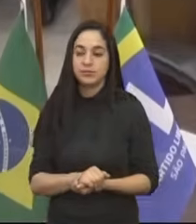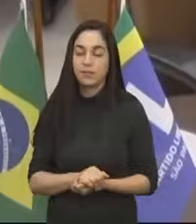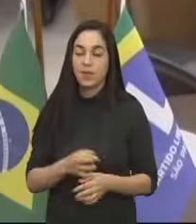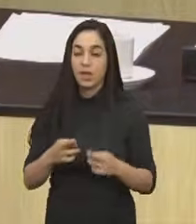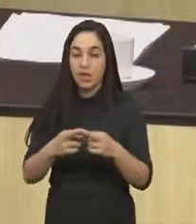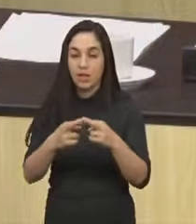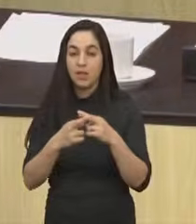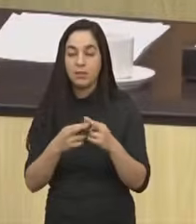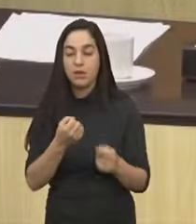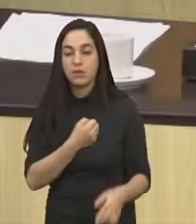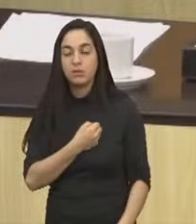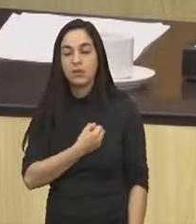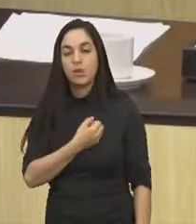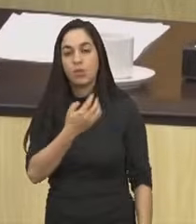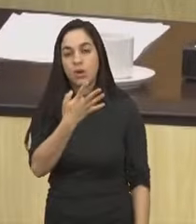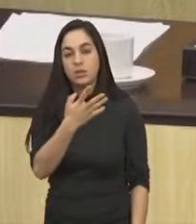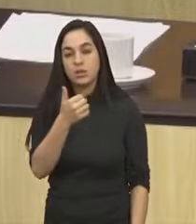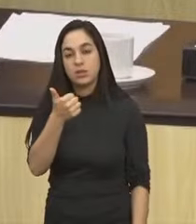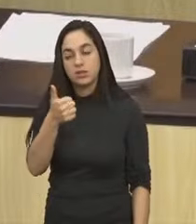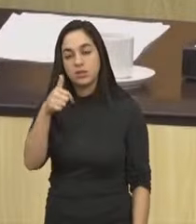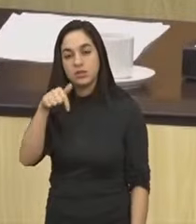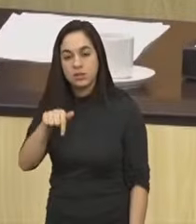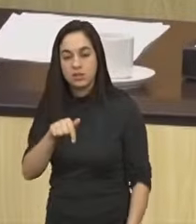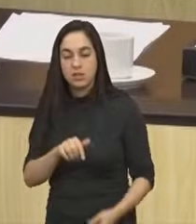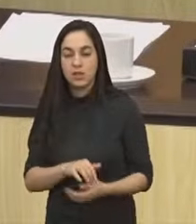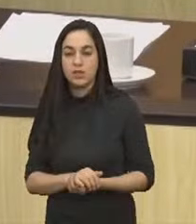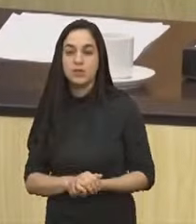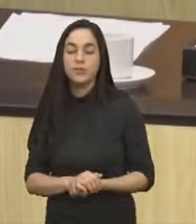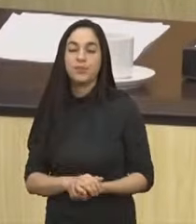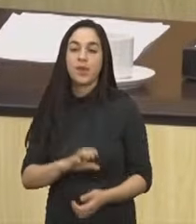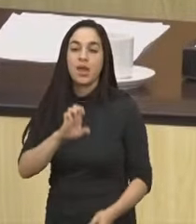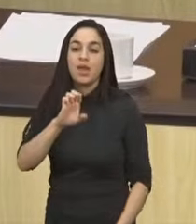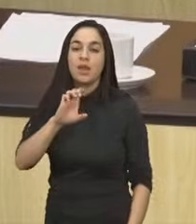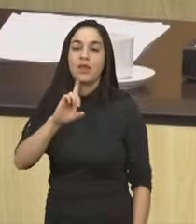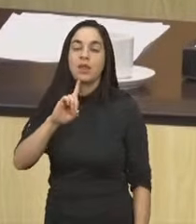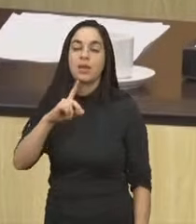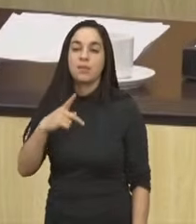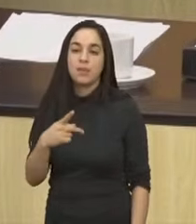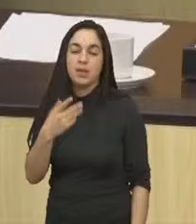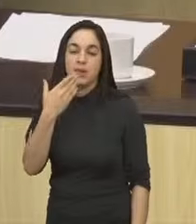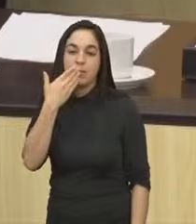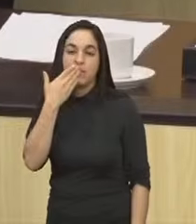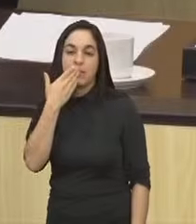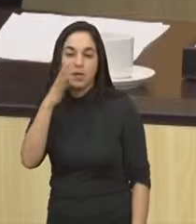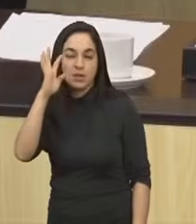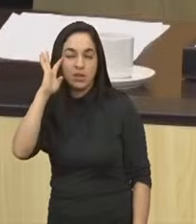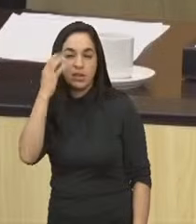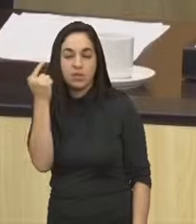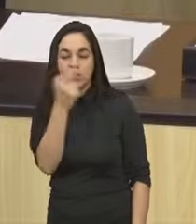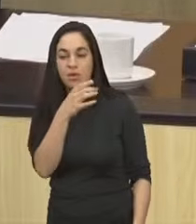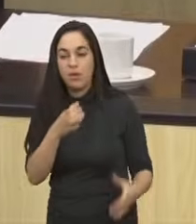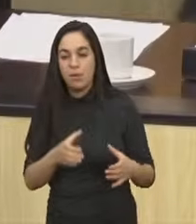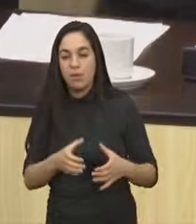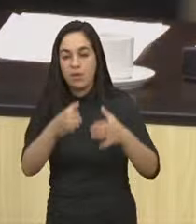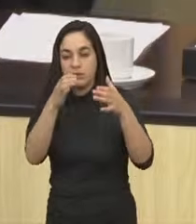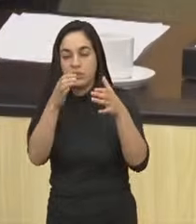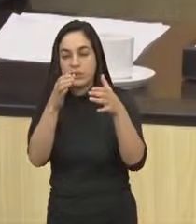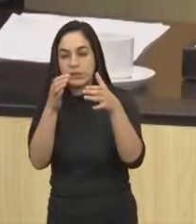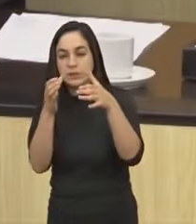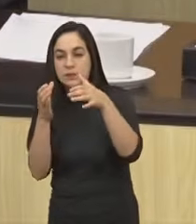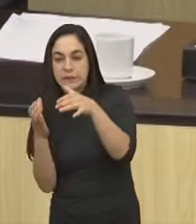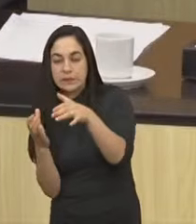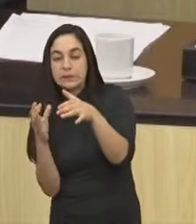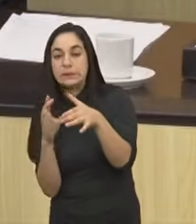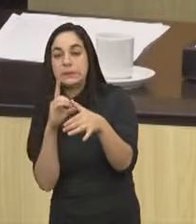Requerimento 417. A IDP, solicitando providências quanto ao poste de cimento torto e com risco de